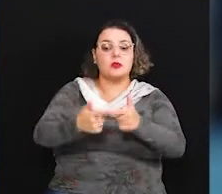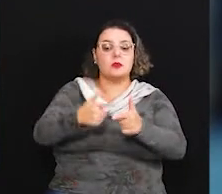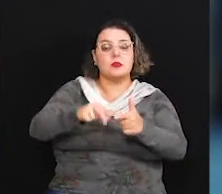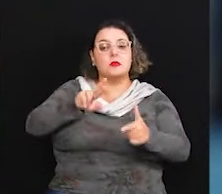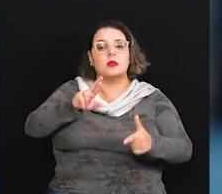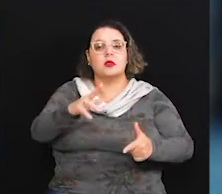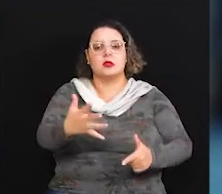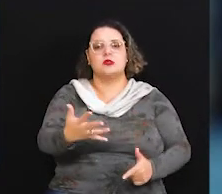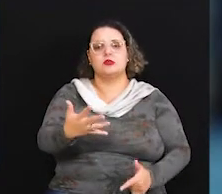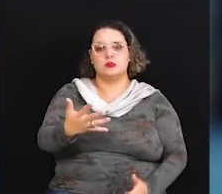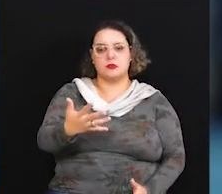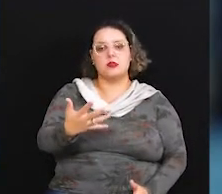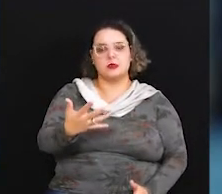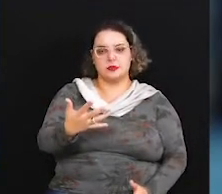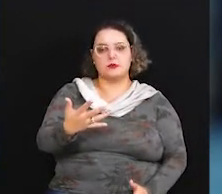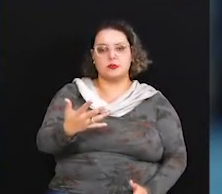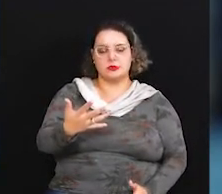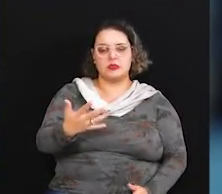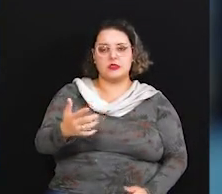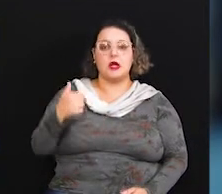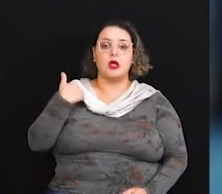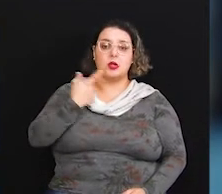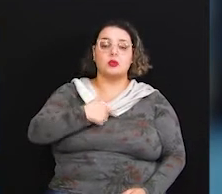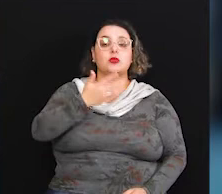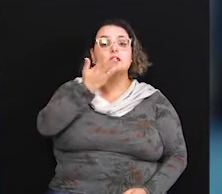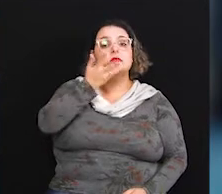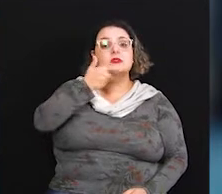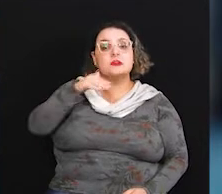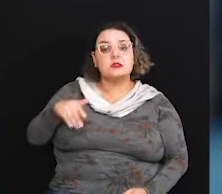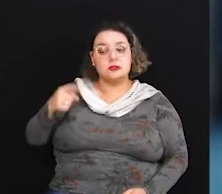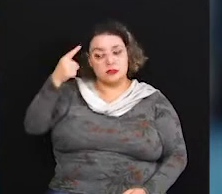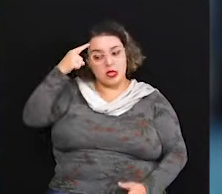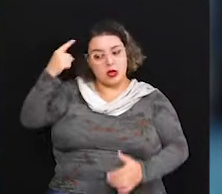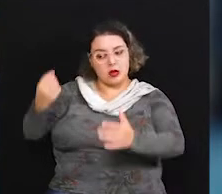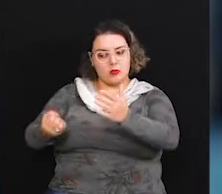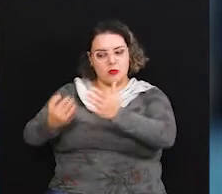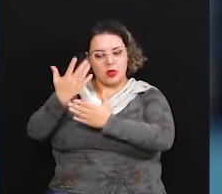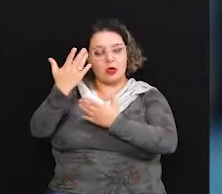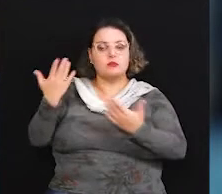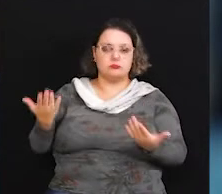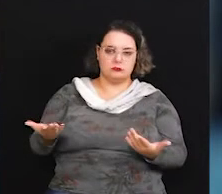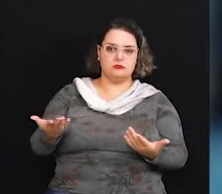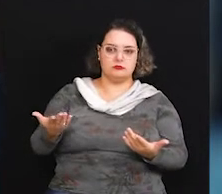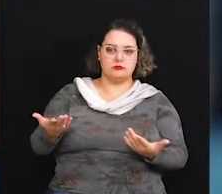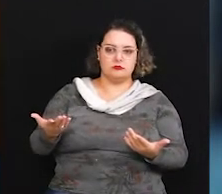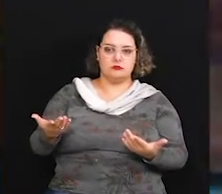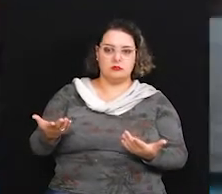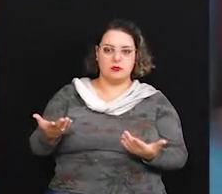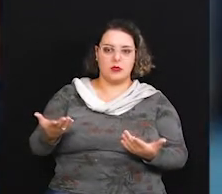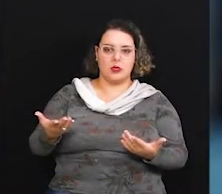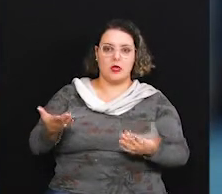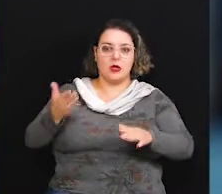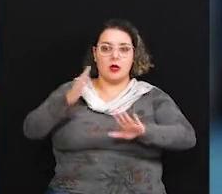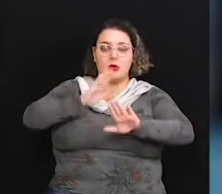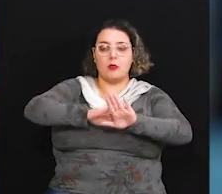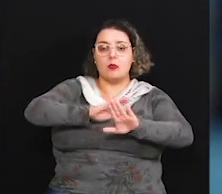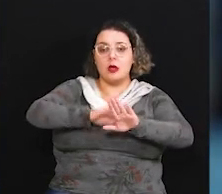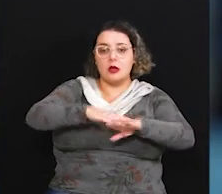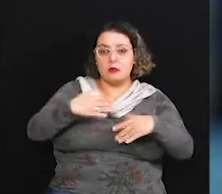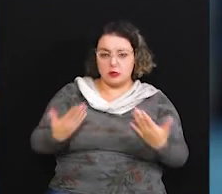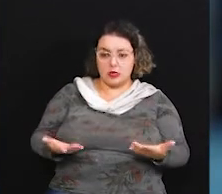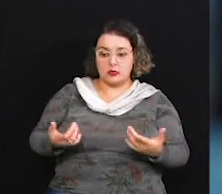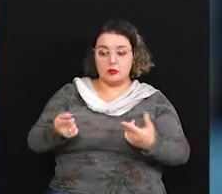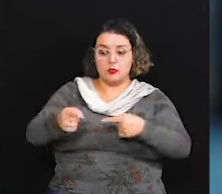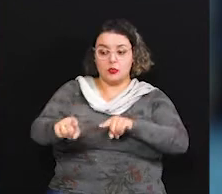resolver problemas, da nossa criança ser criativa. E isso é uma prática